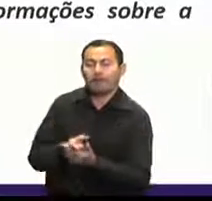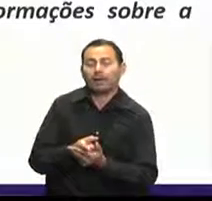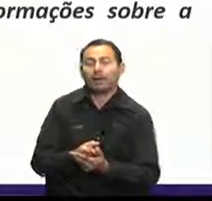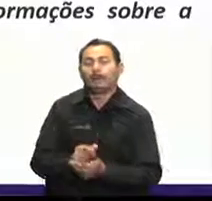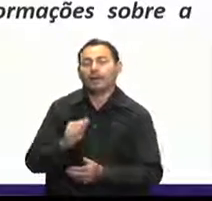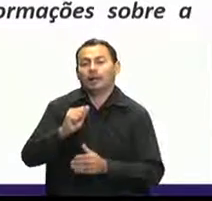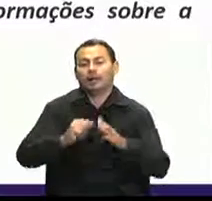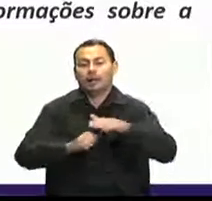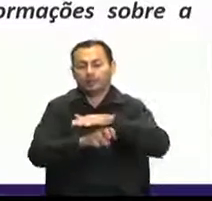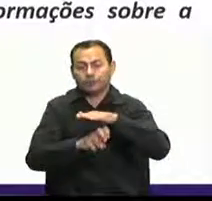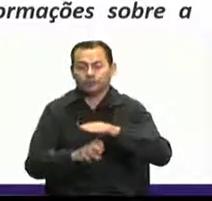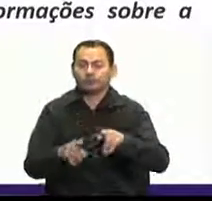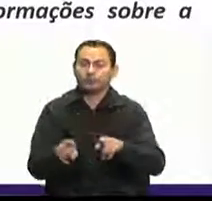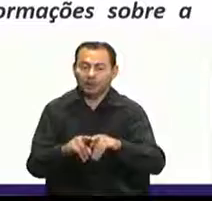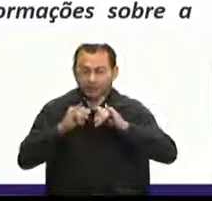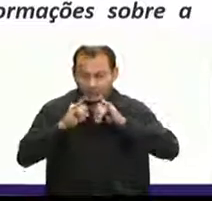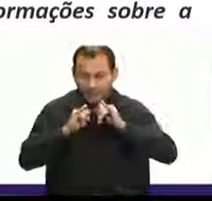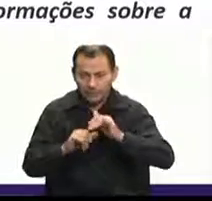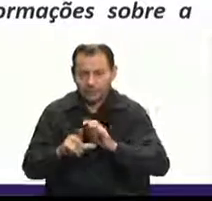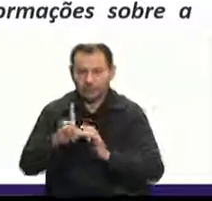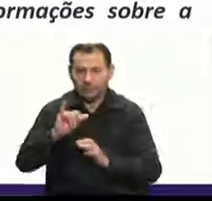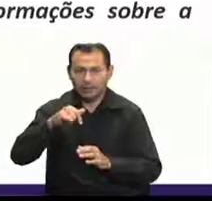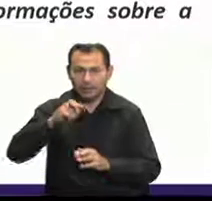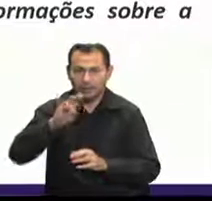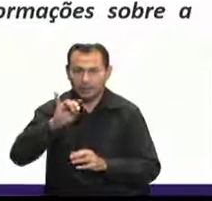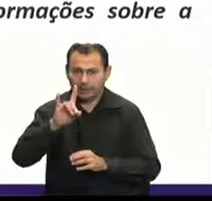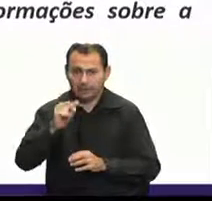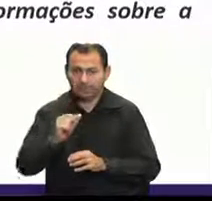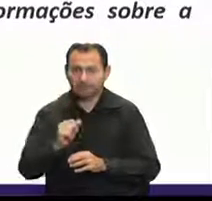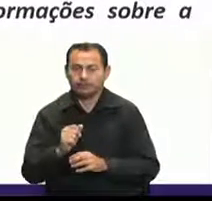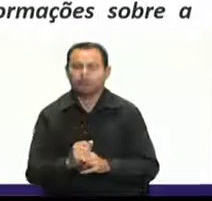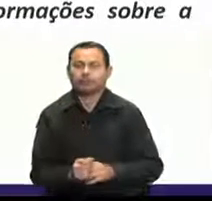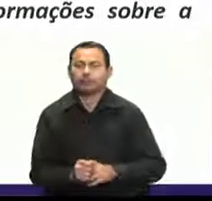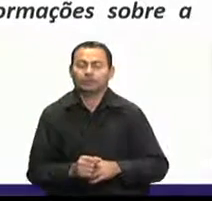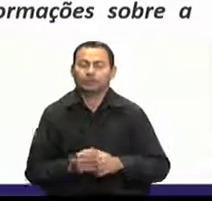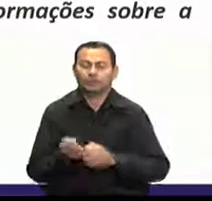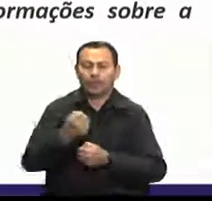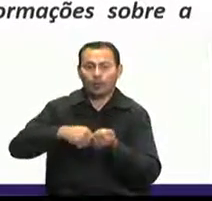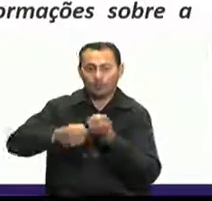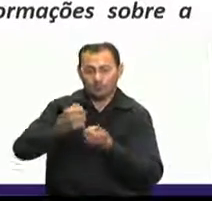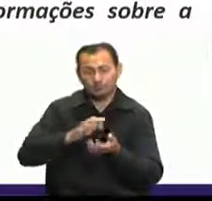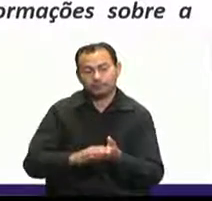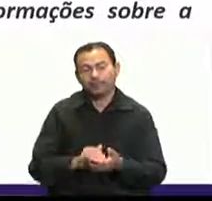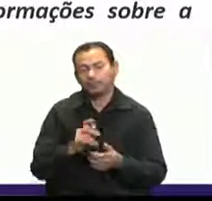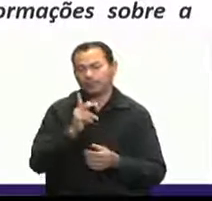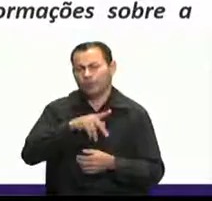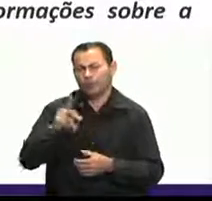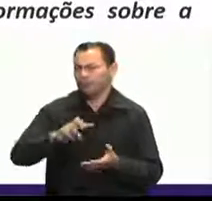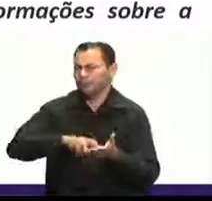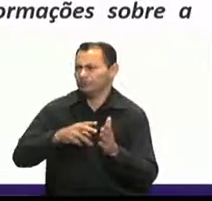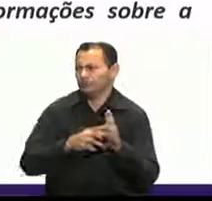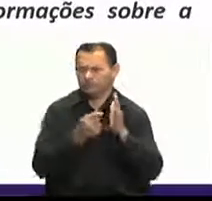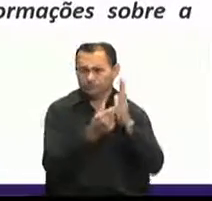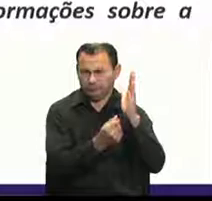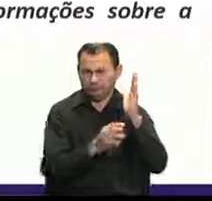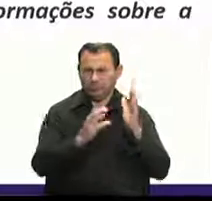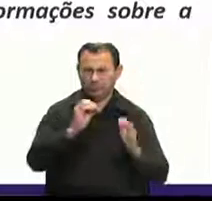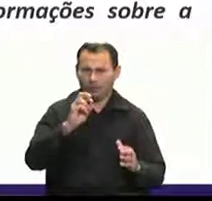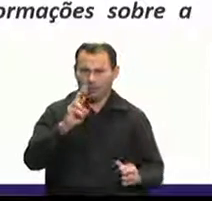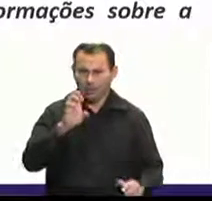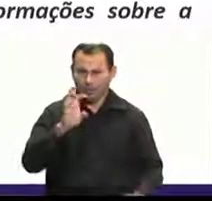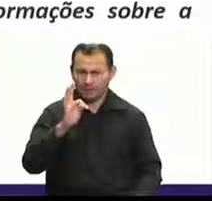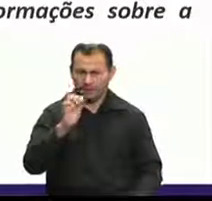bem como as informações sobre a liquidação da operação o professor que a taxa de corretagem